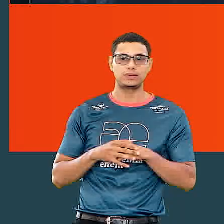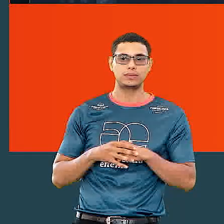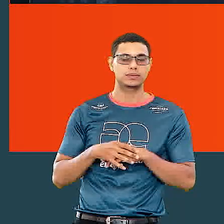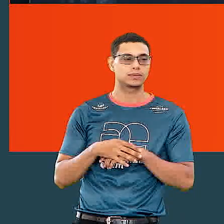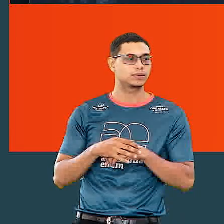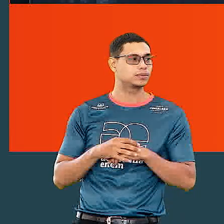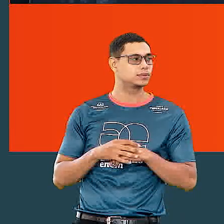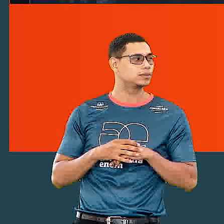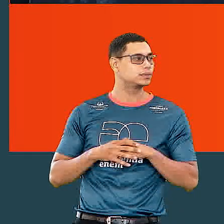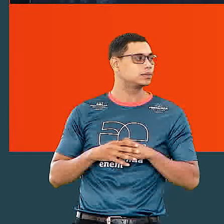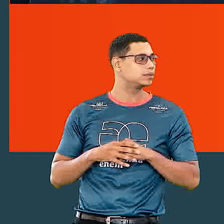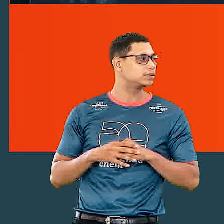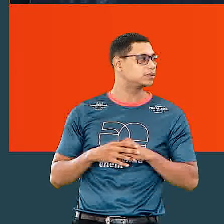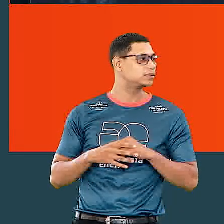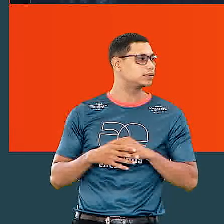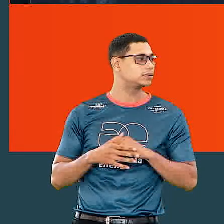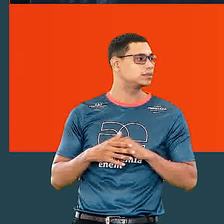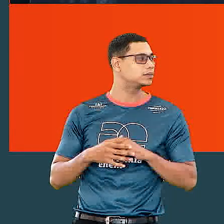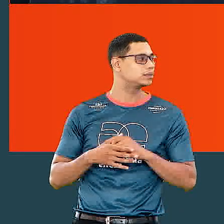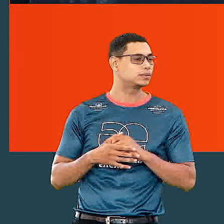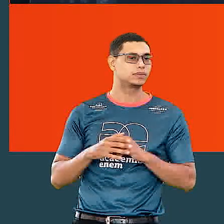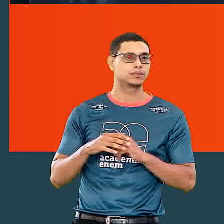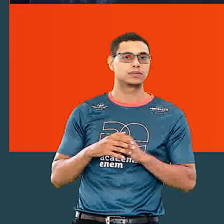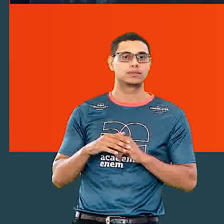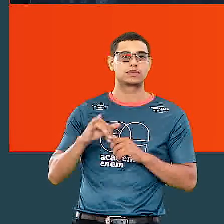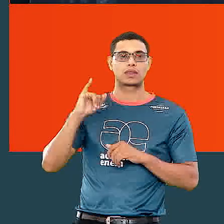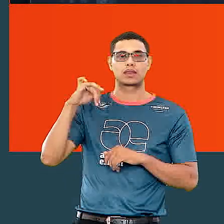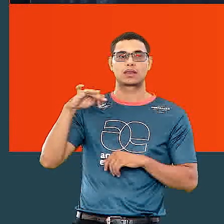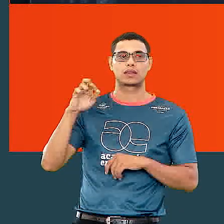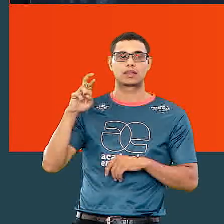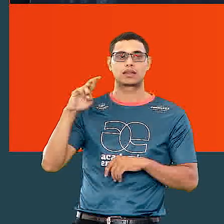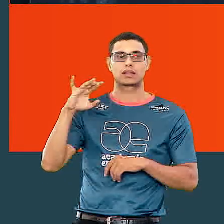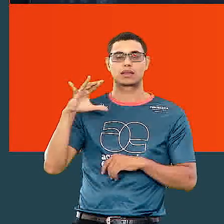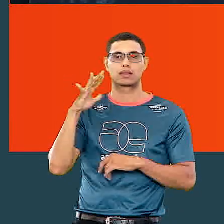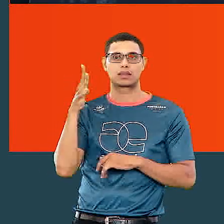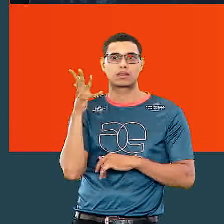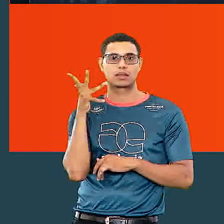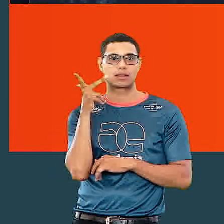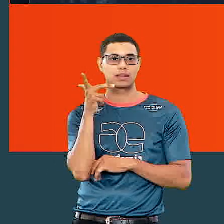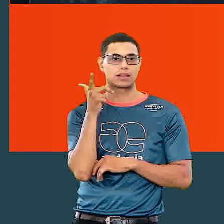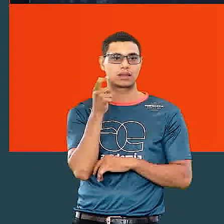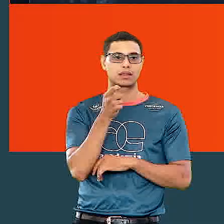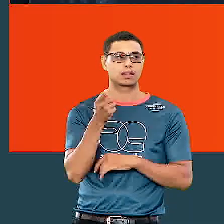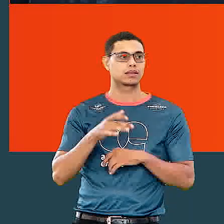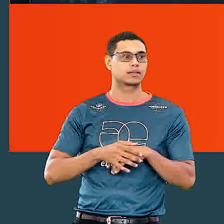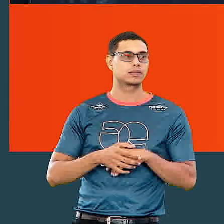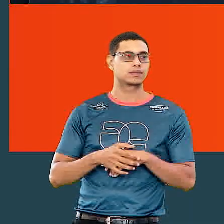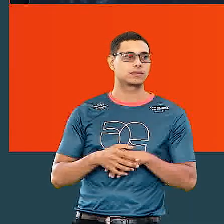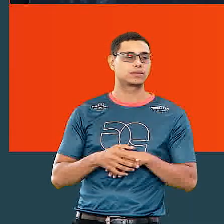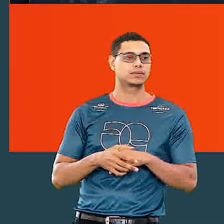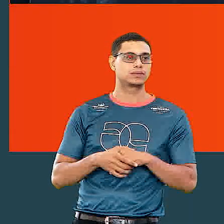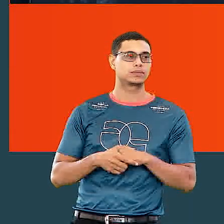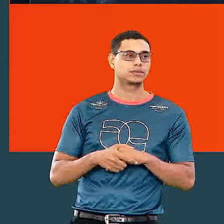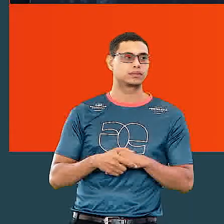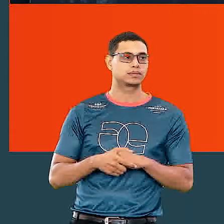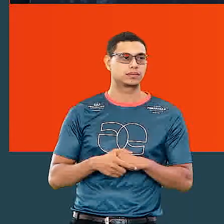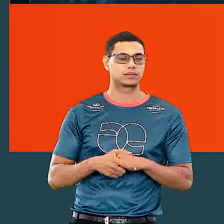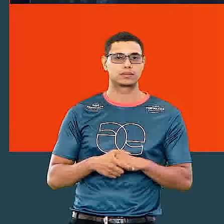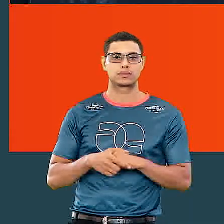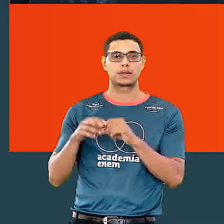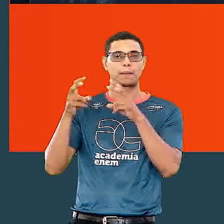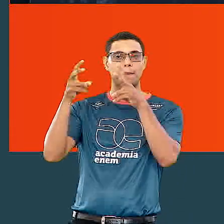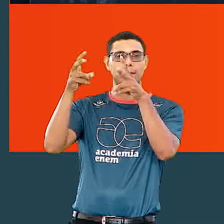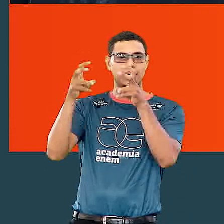francês. Infere-se, Isaac, que palavra linda. Infere-se, eu vou usar lá em casa, inferir. Ou seja, percebe-se